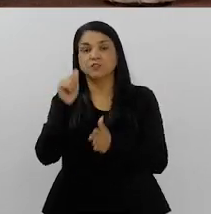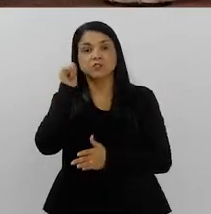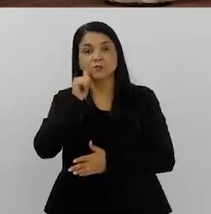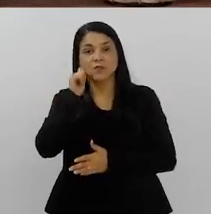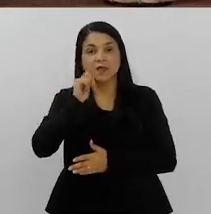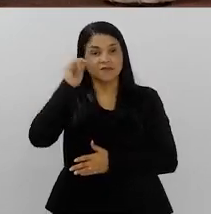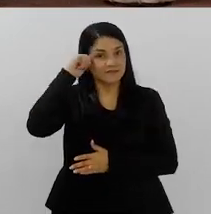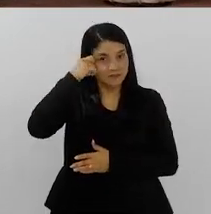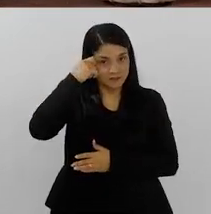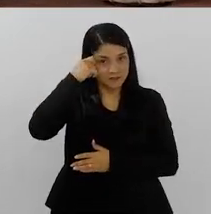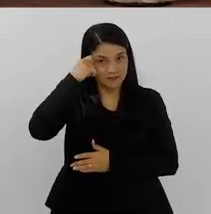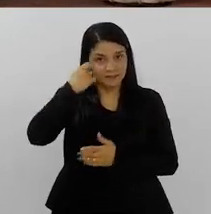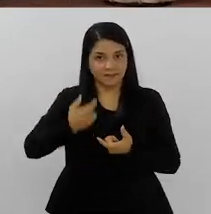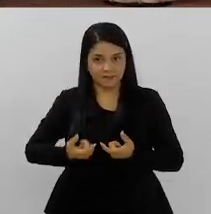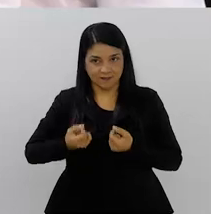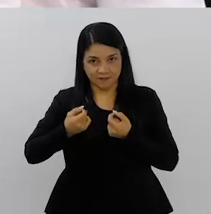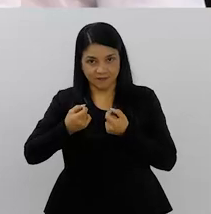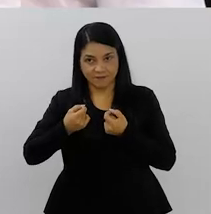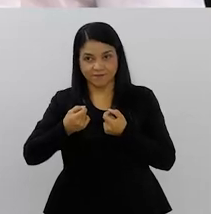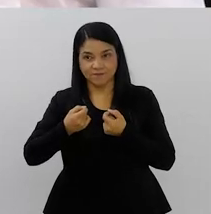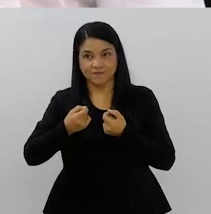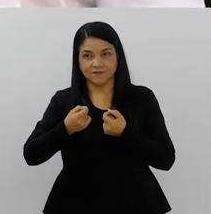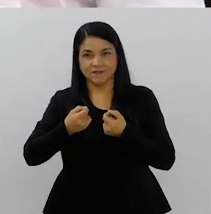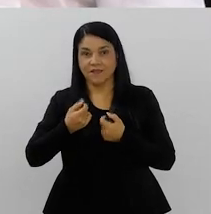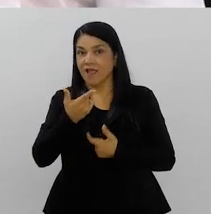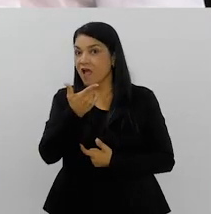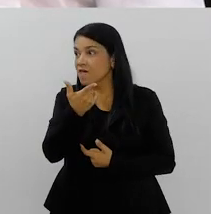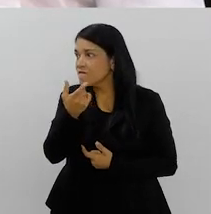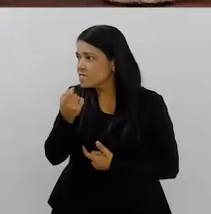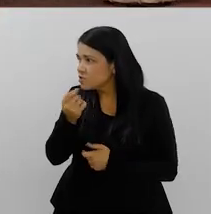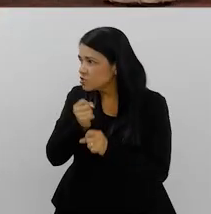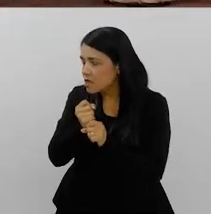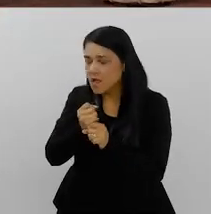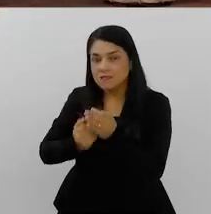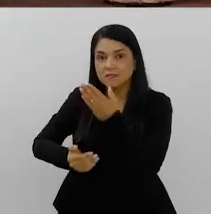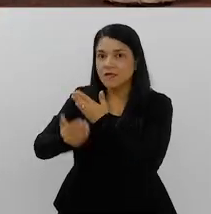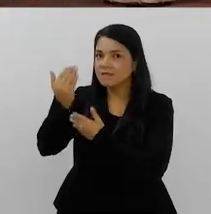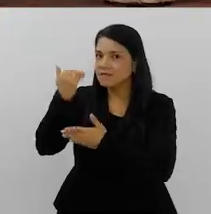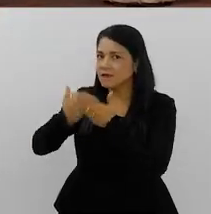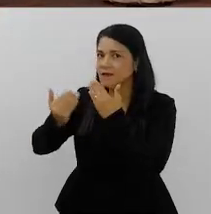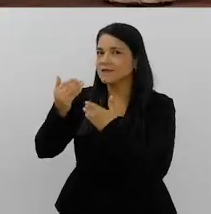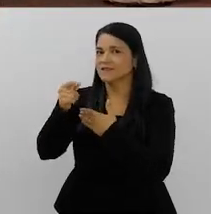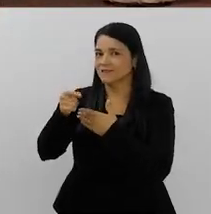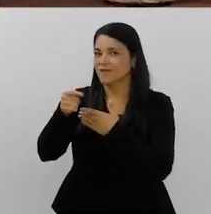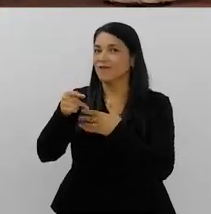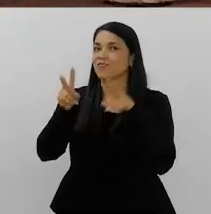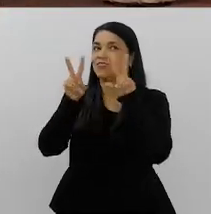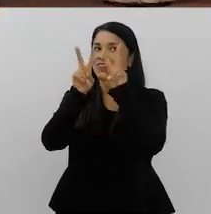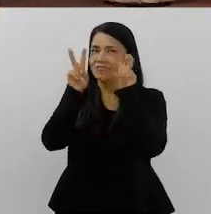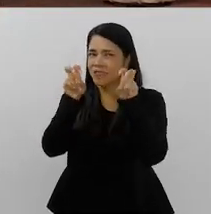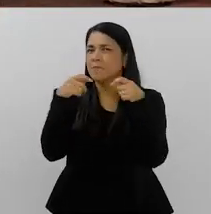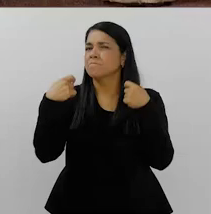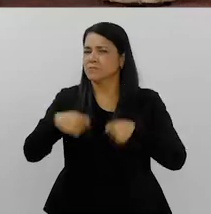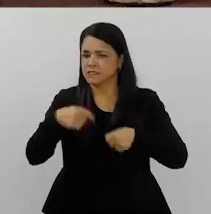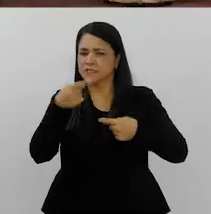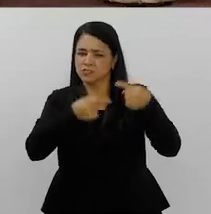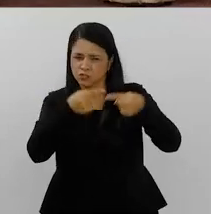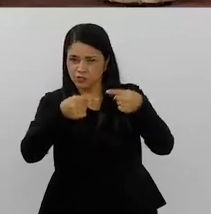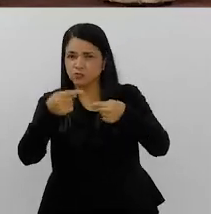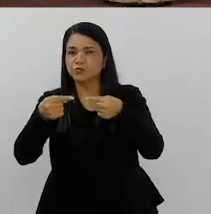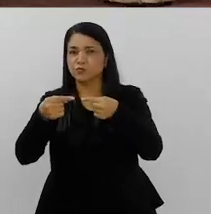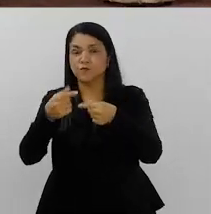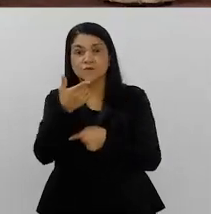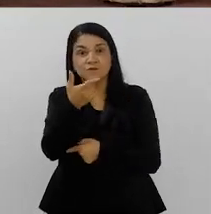mulheres negras e aí me incomod há 20 anos atrás 20 olha olha só como esse tema tem que ser